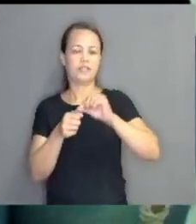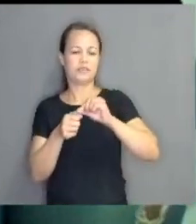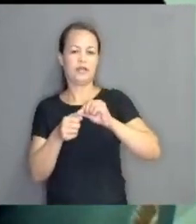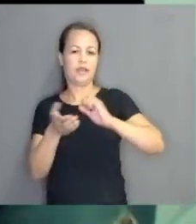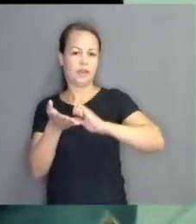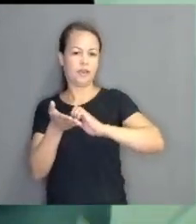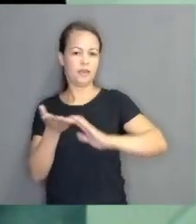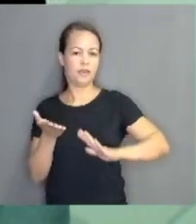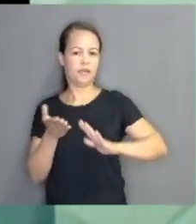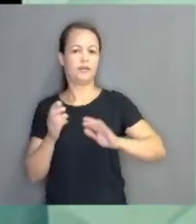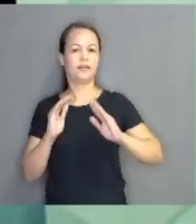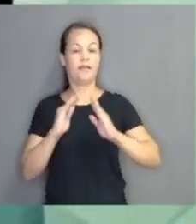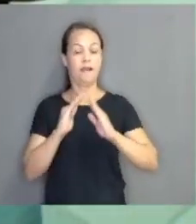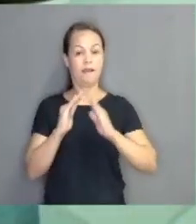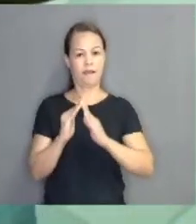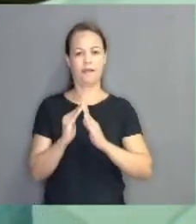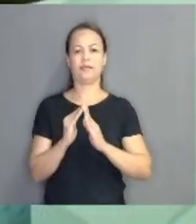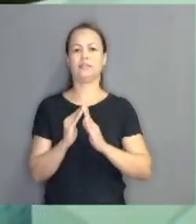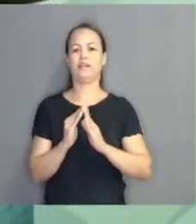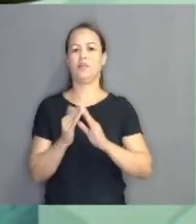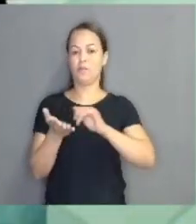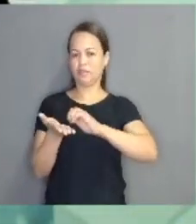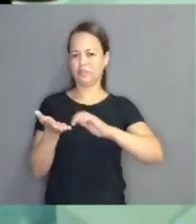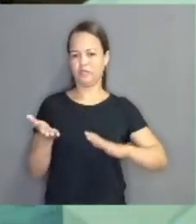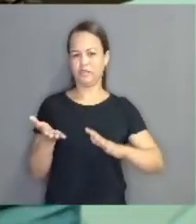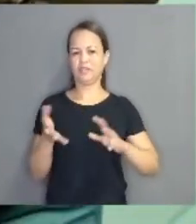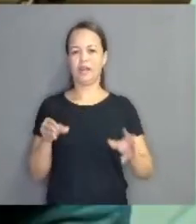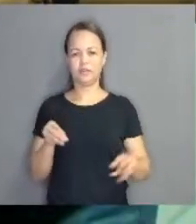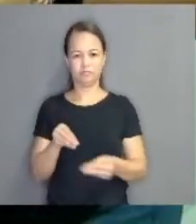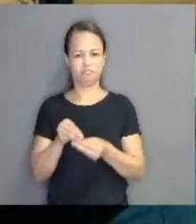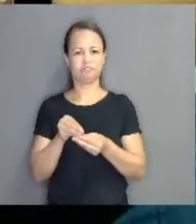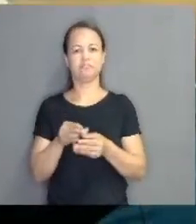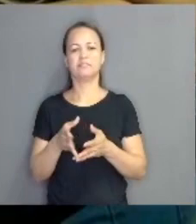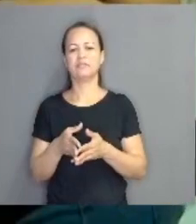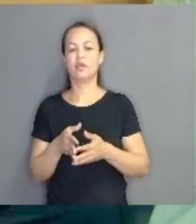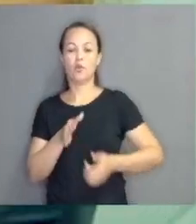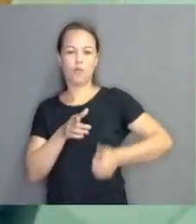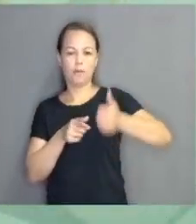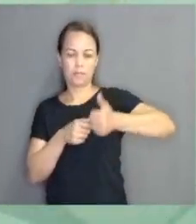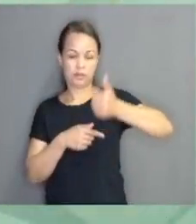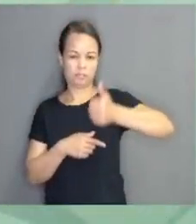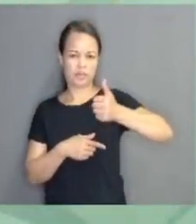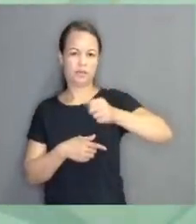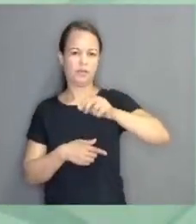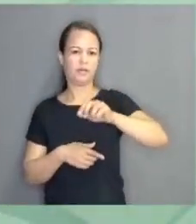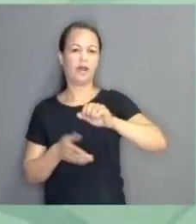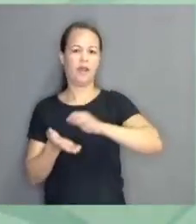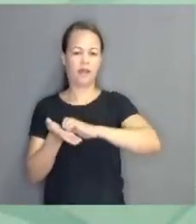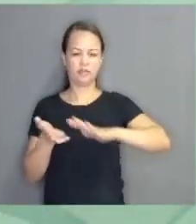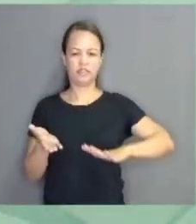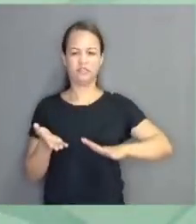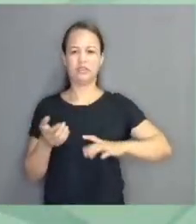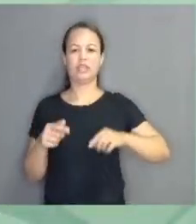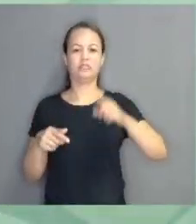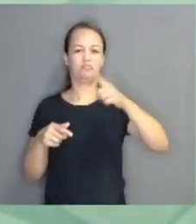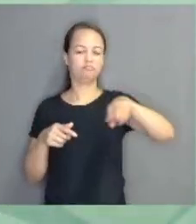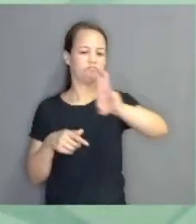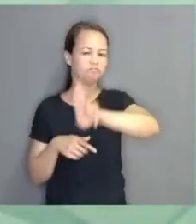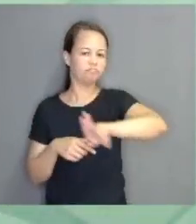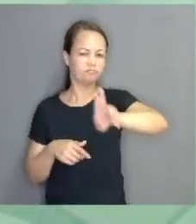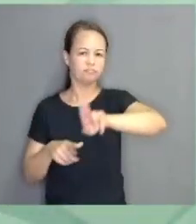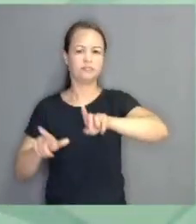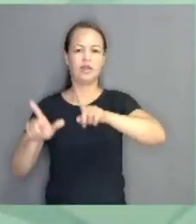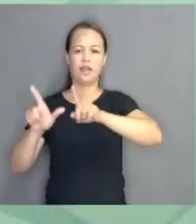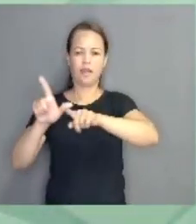extra para treinar um pouco mais o que a gente estudou aqui? Então, a primeira tarefinha é essa. Vocês vão usar as letras do alfabeto